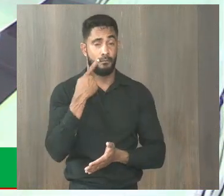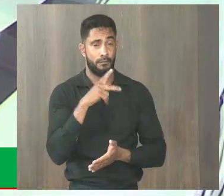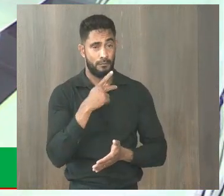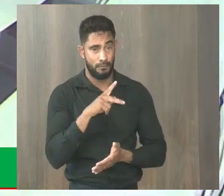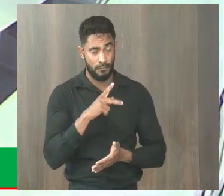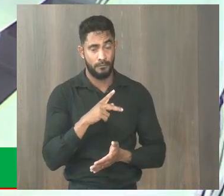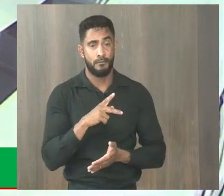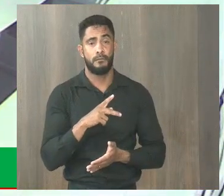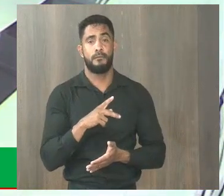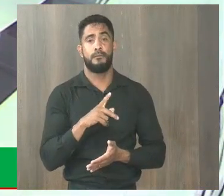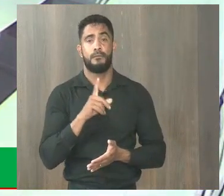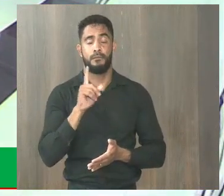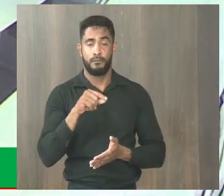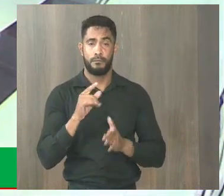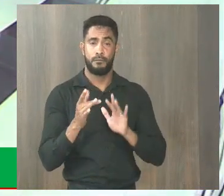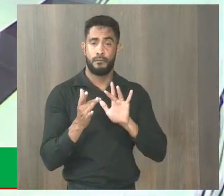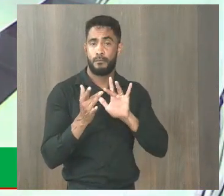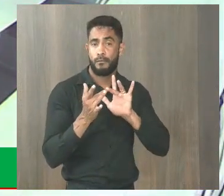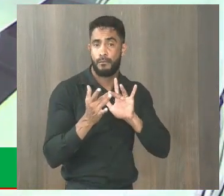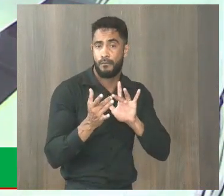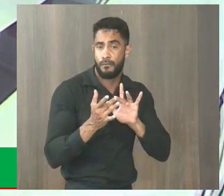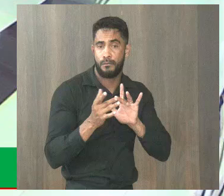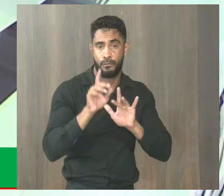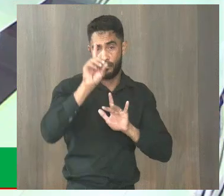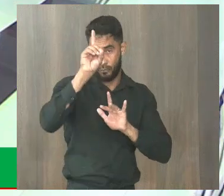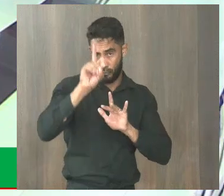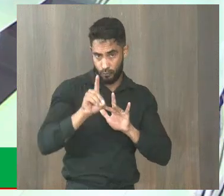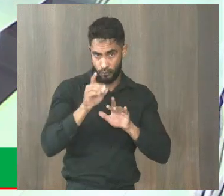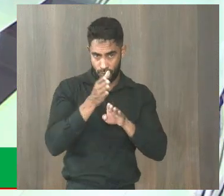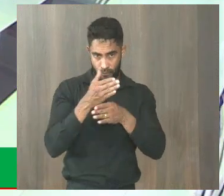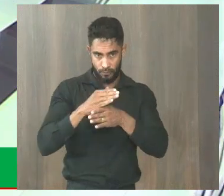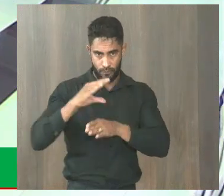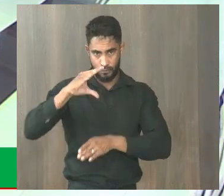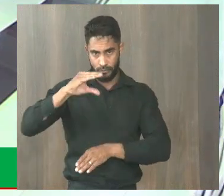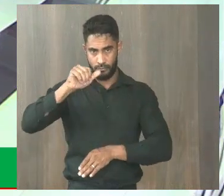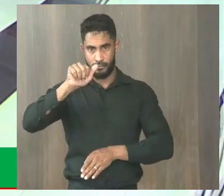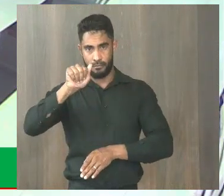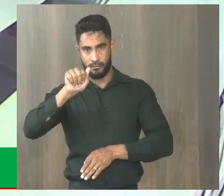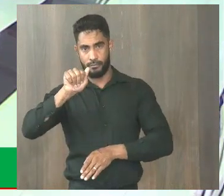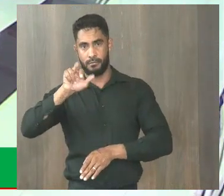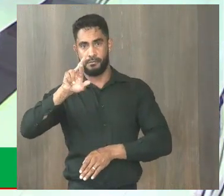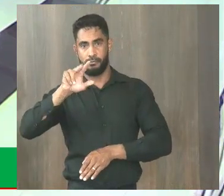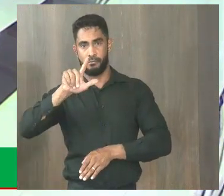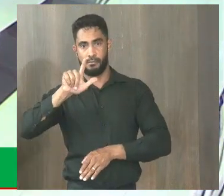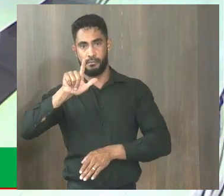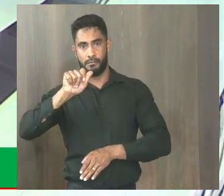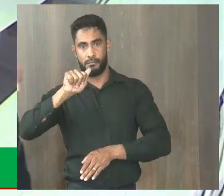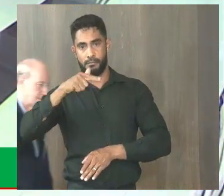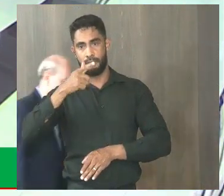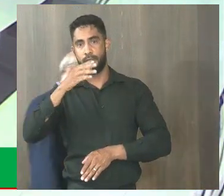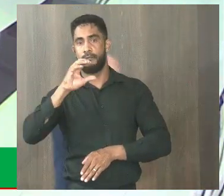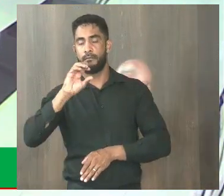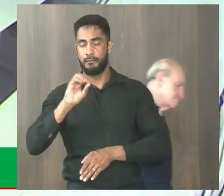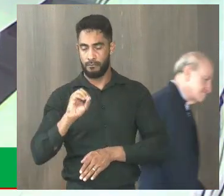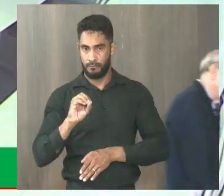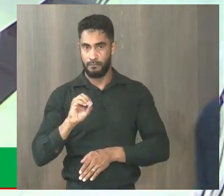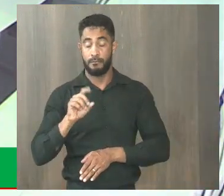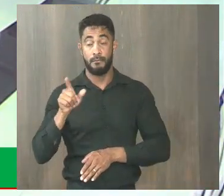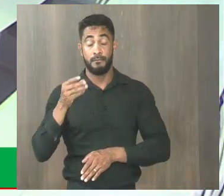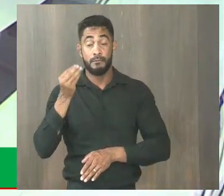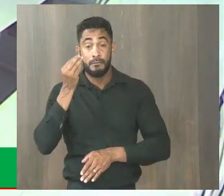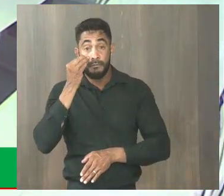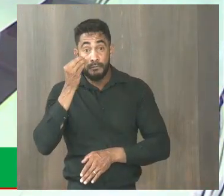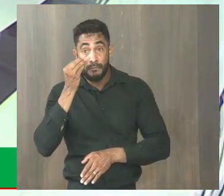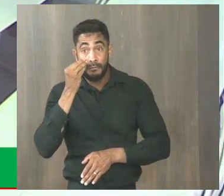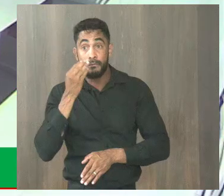entrei em contato com o diretor de obra, o Carlão. O município está tentando licitar aquelas caçambas